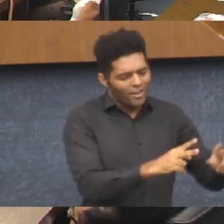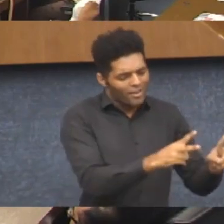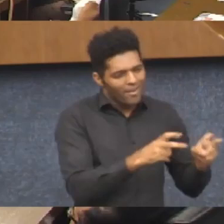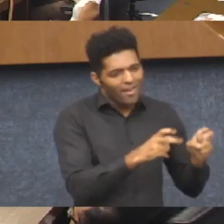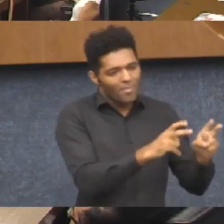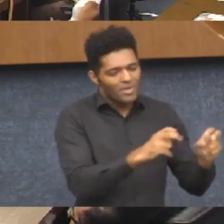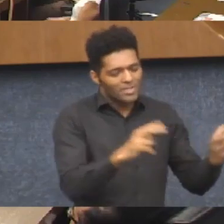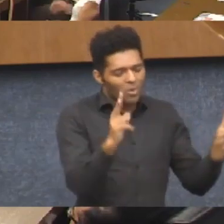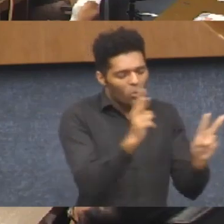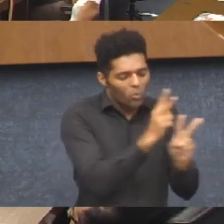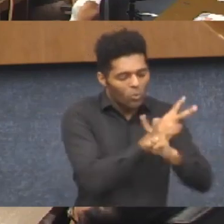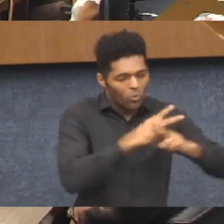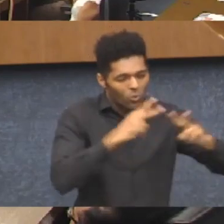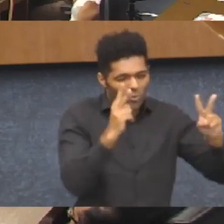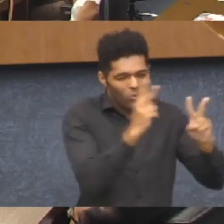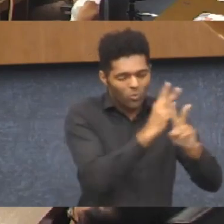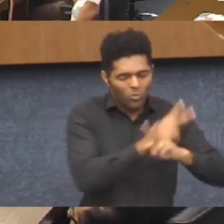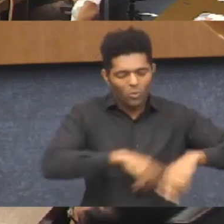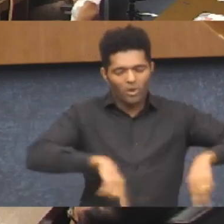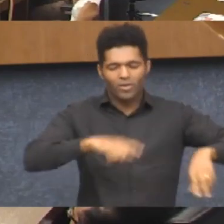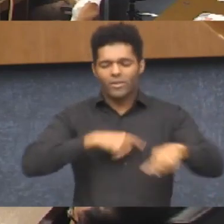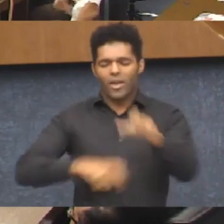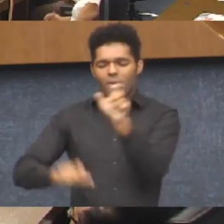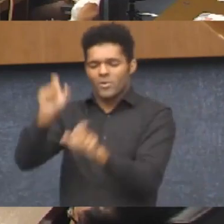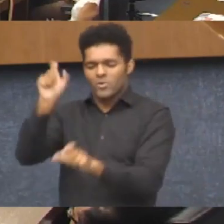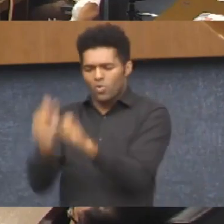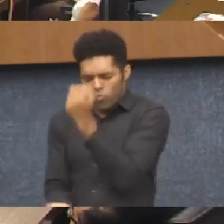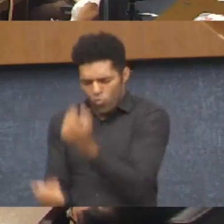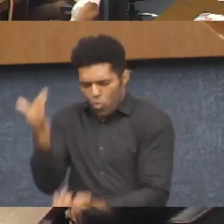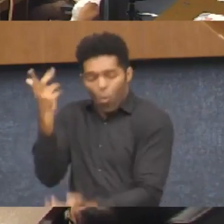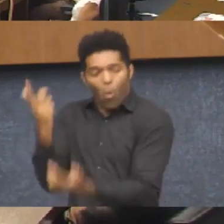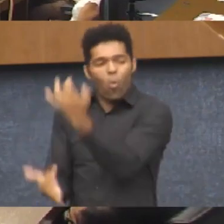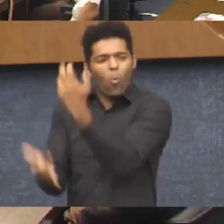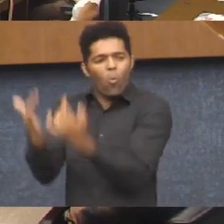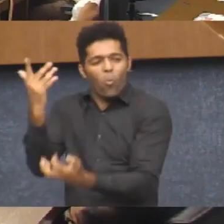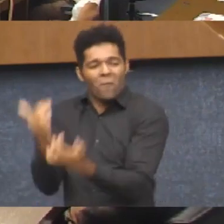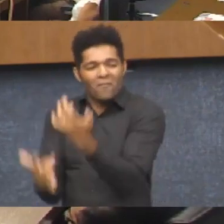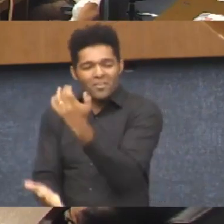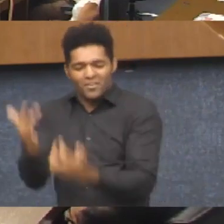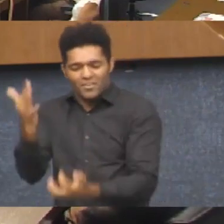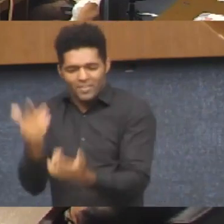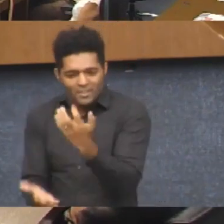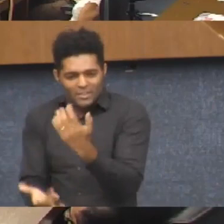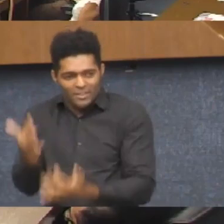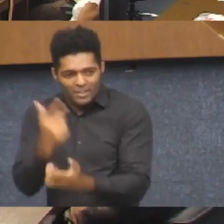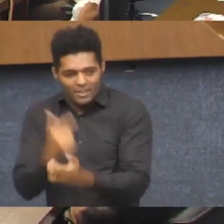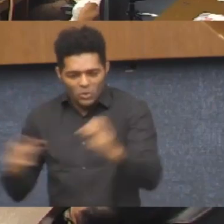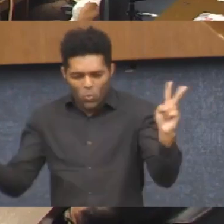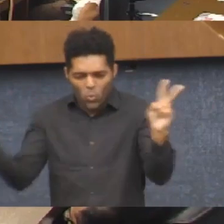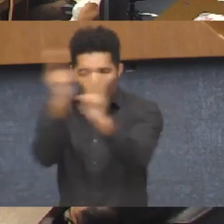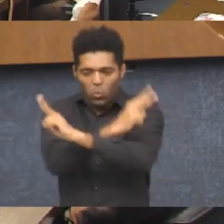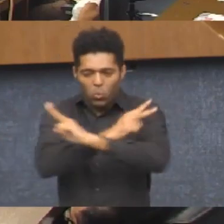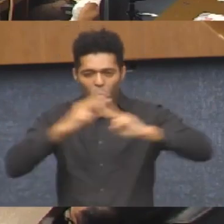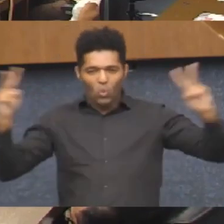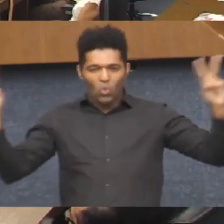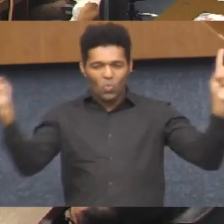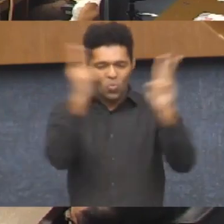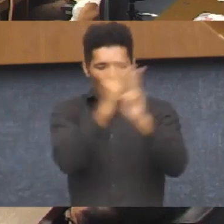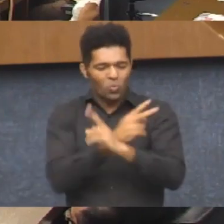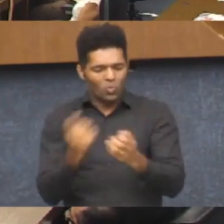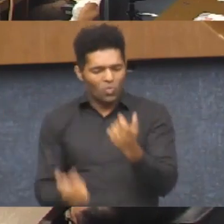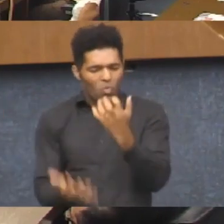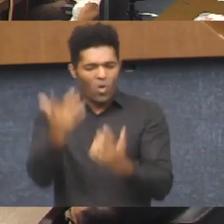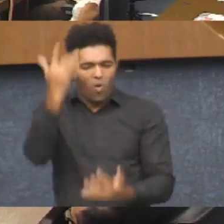percebe o vento. E gente de fogo louco, que enche o ar de chispas.